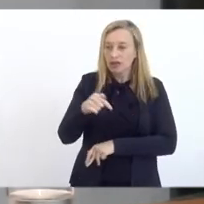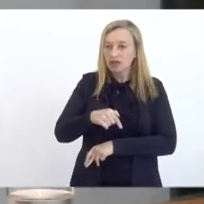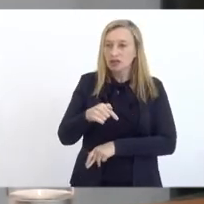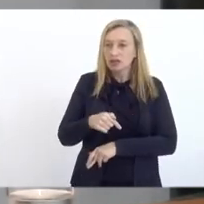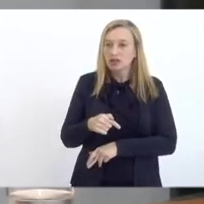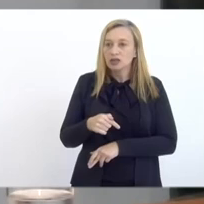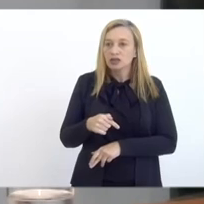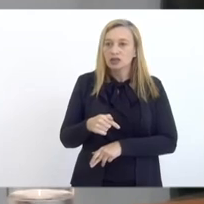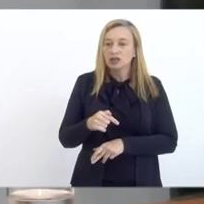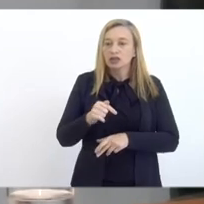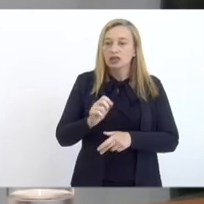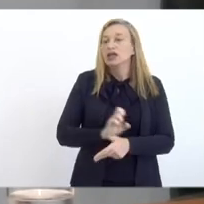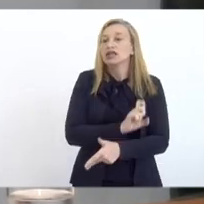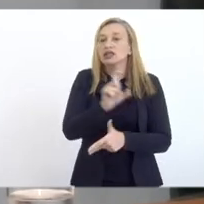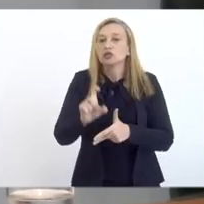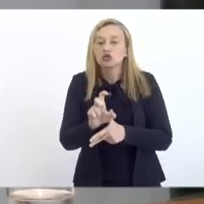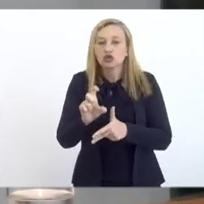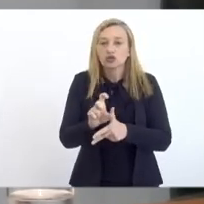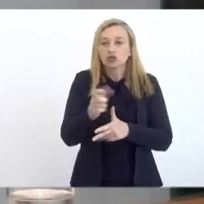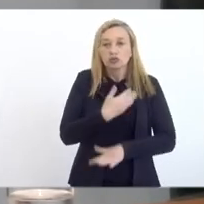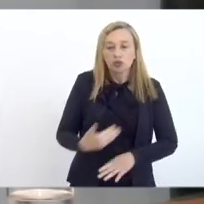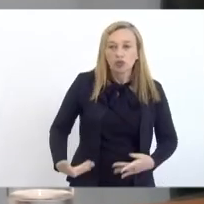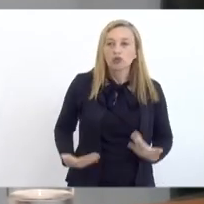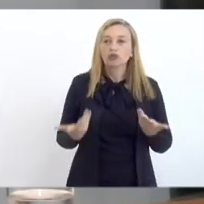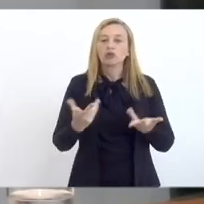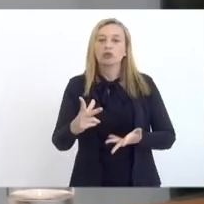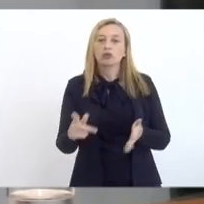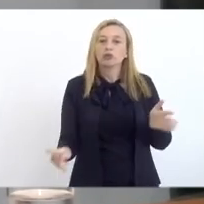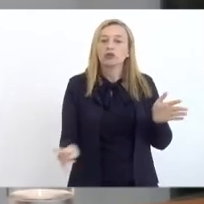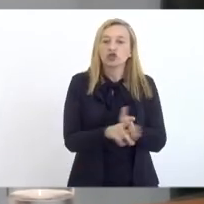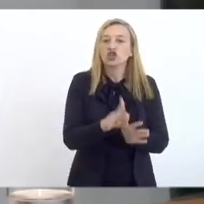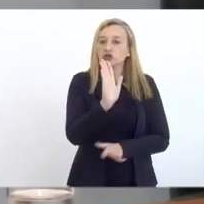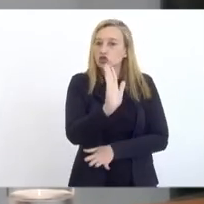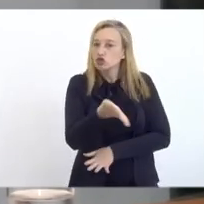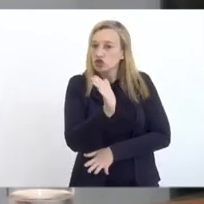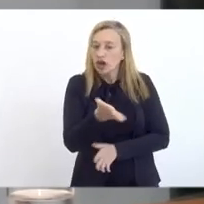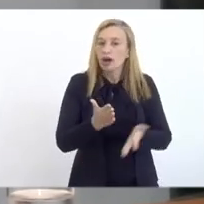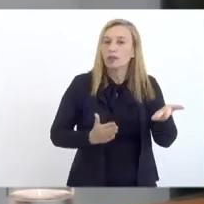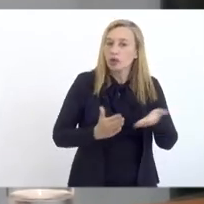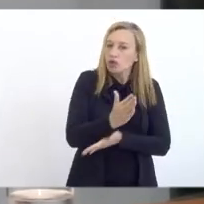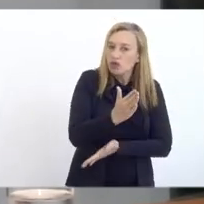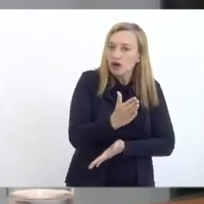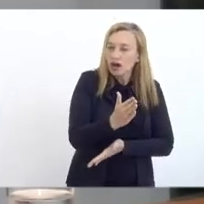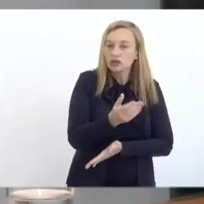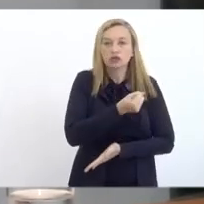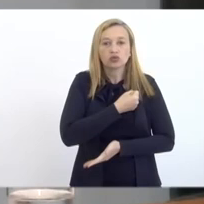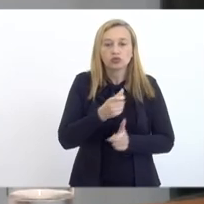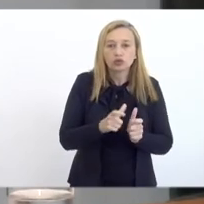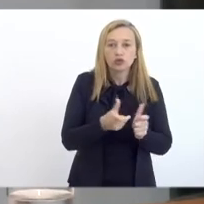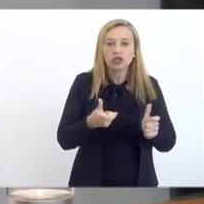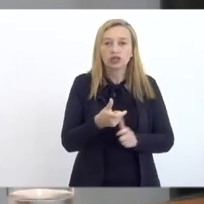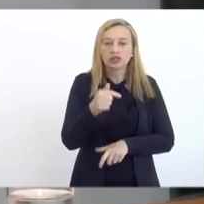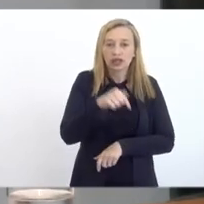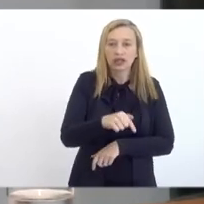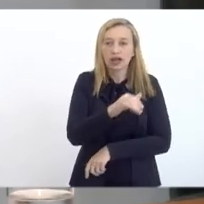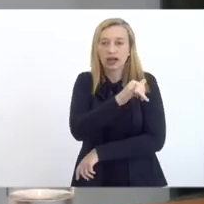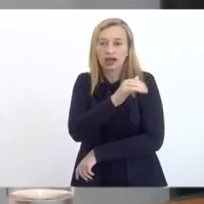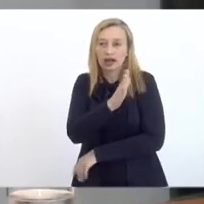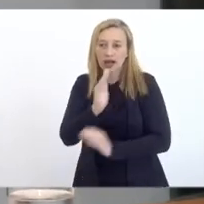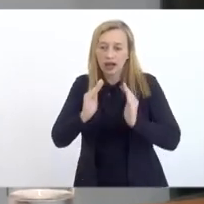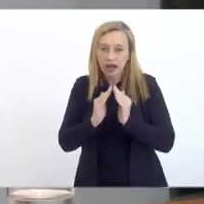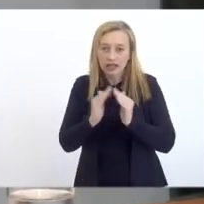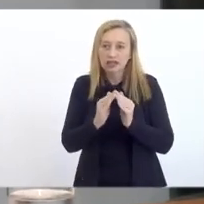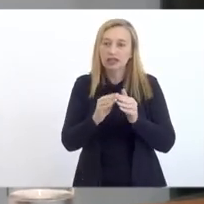dos executivos públicos, que tem um projeto já que foi aprovado por unanimidade aqui no plenário, uma